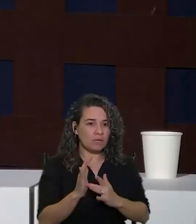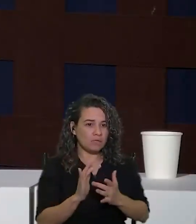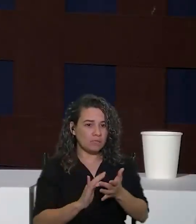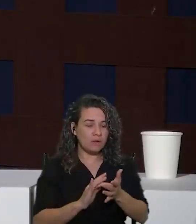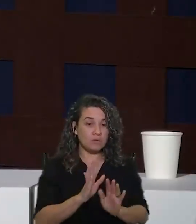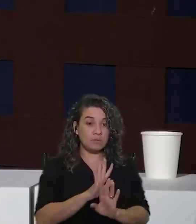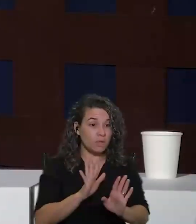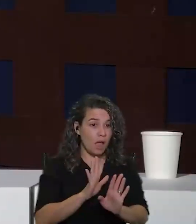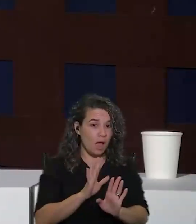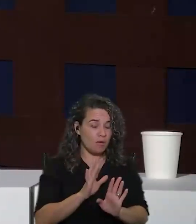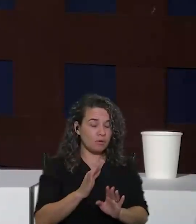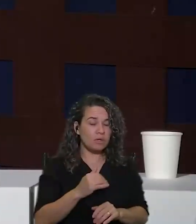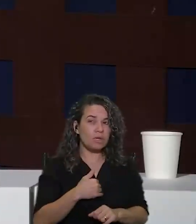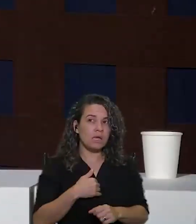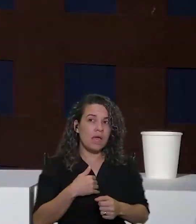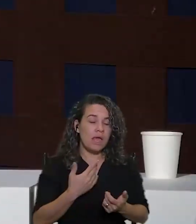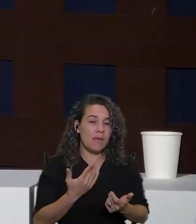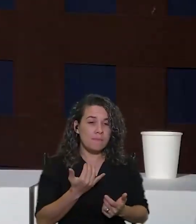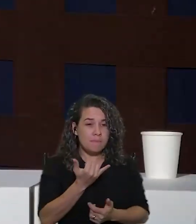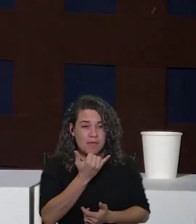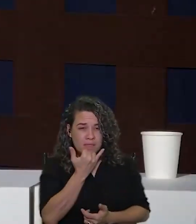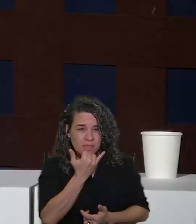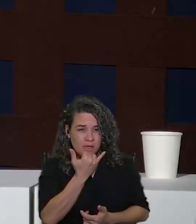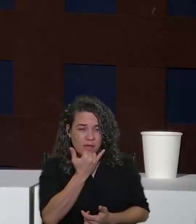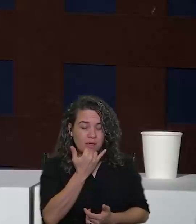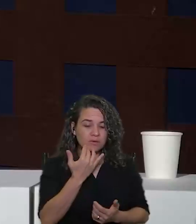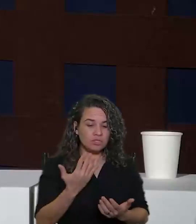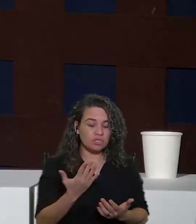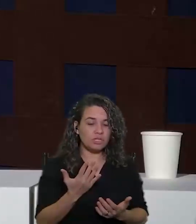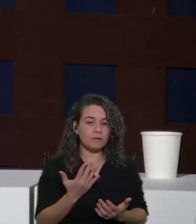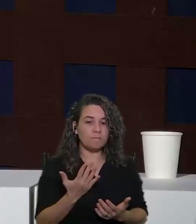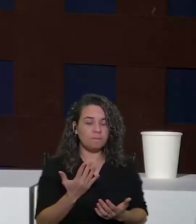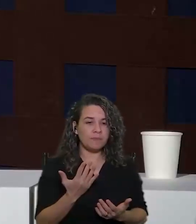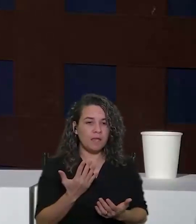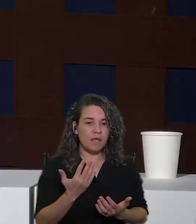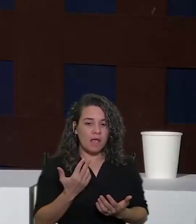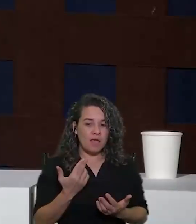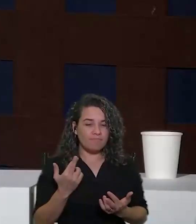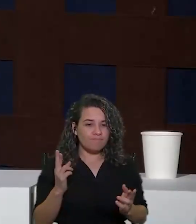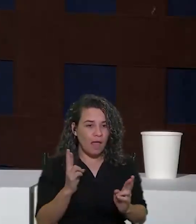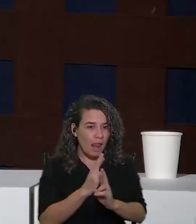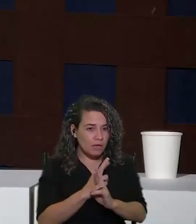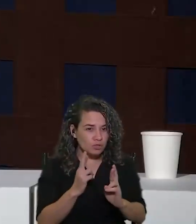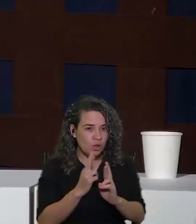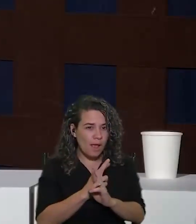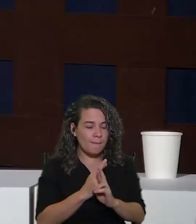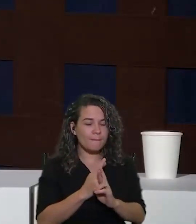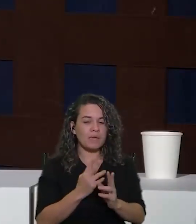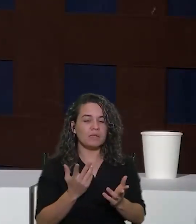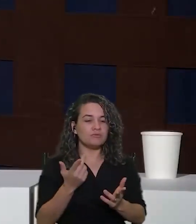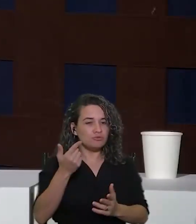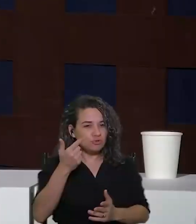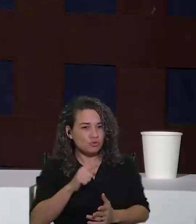de um perdoar, de estabelecer uma nova relação com o espaço que te machuca, com o espaço que te